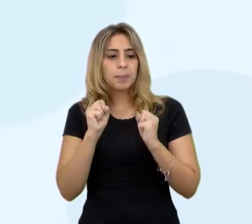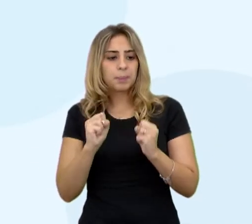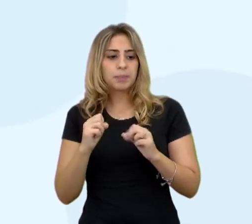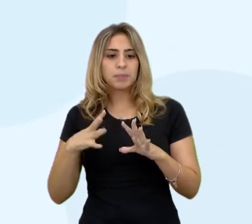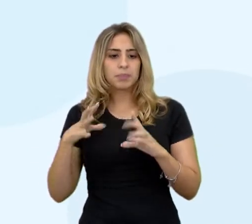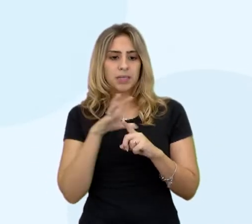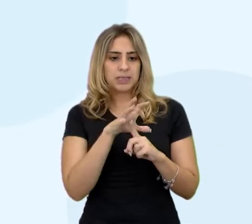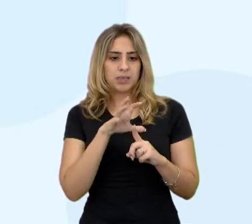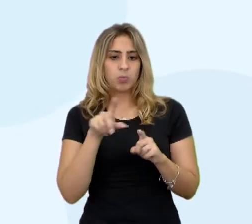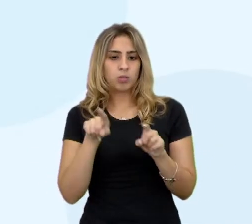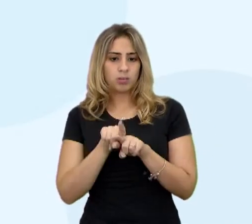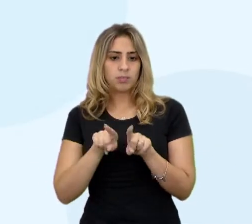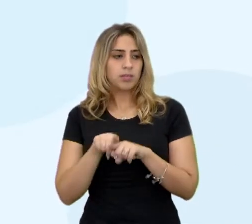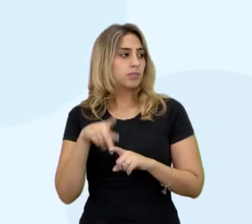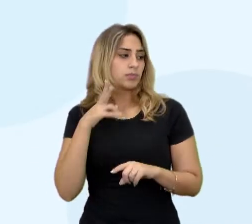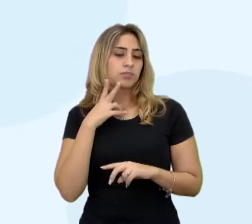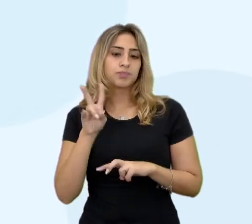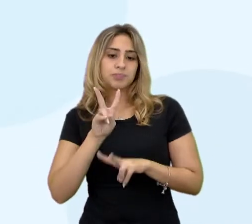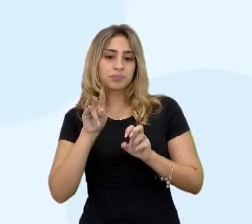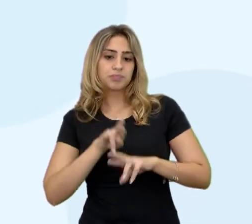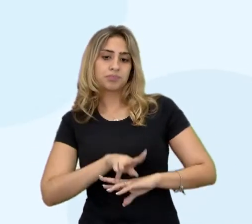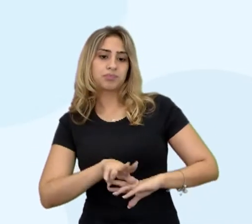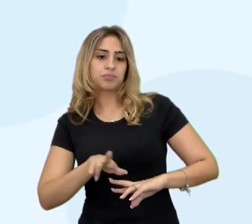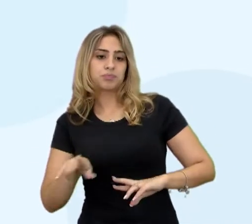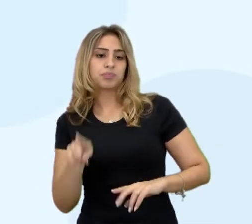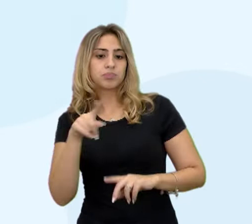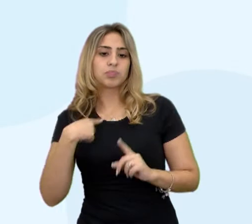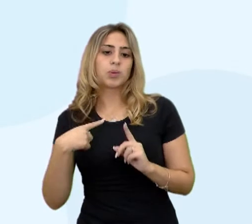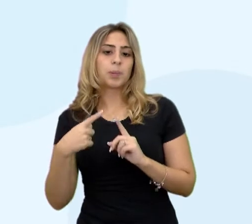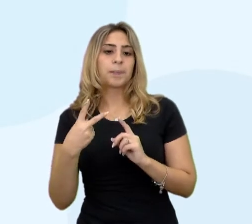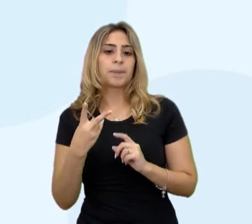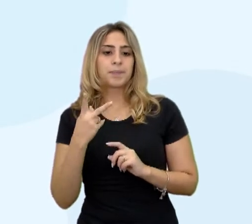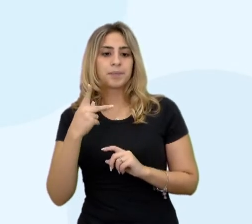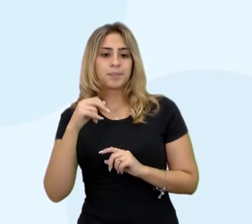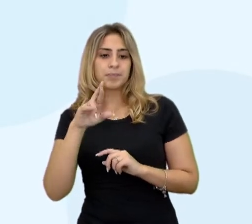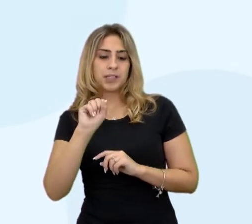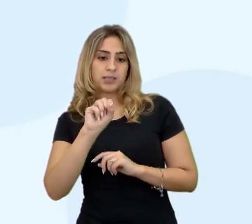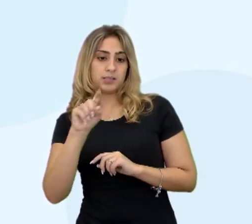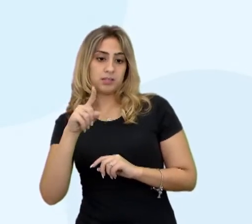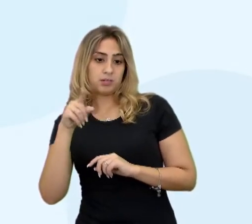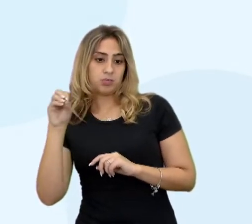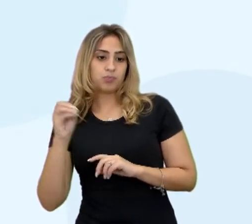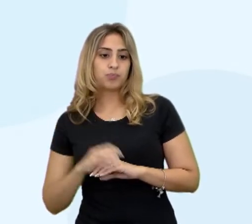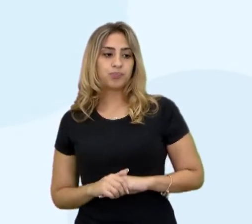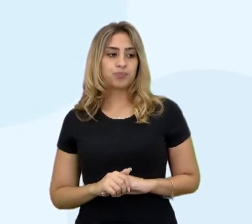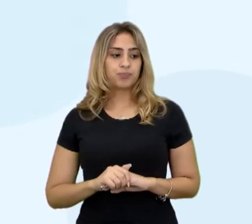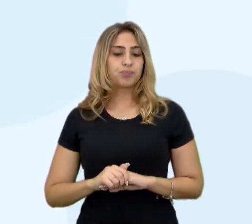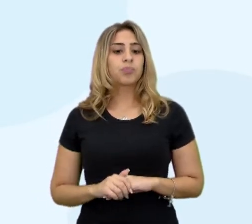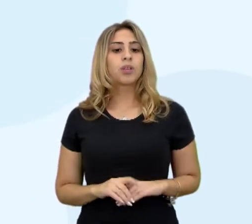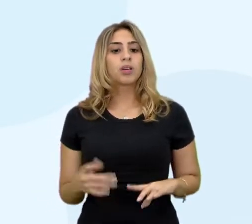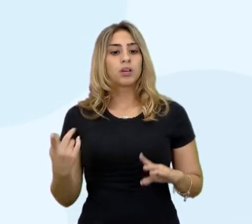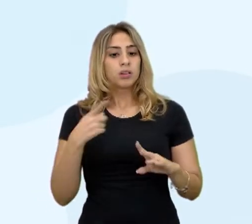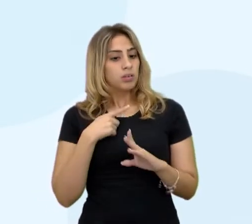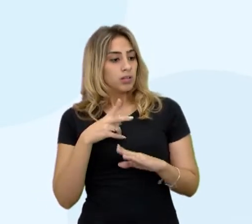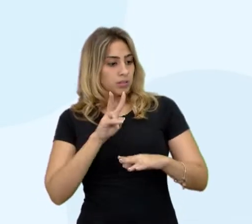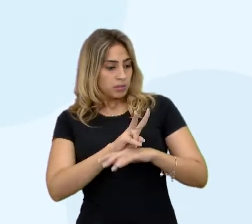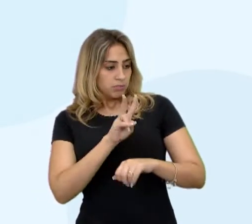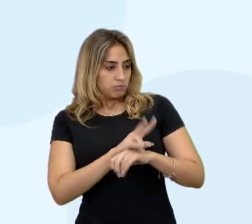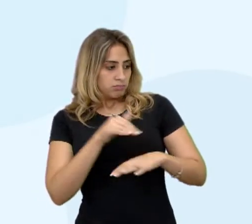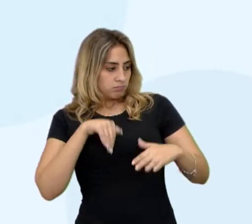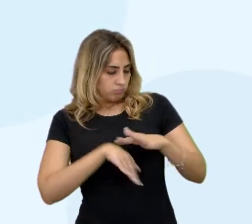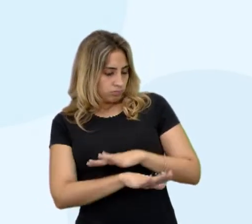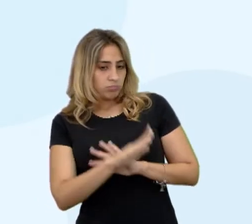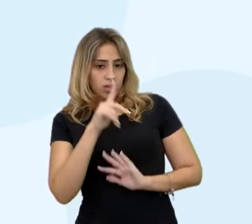gente vai falar um pouquinho sobre esta variável aí de pressão com relação ao vapor. Bom, no caso dos reservatórios a